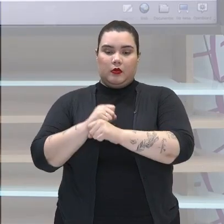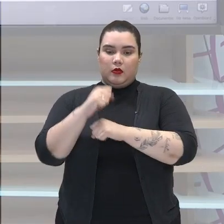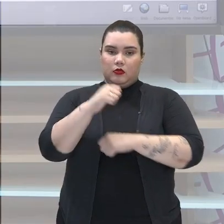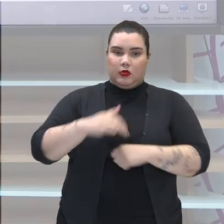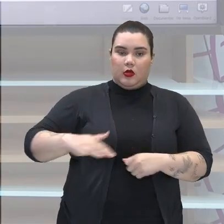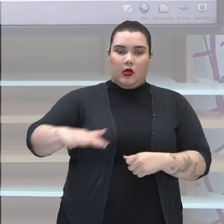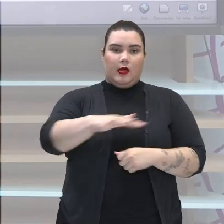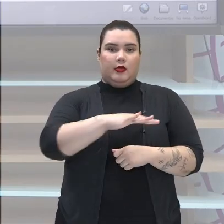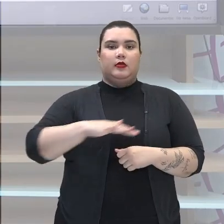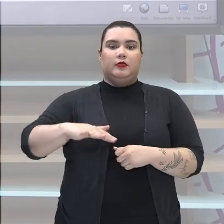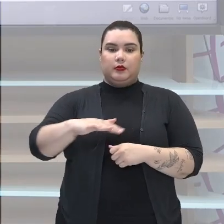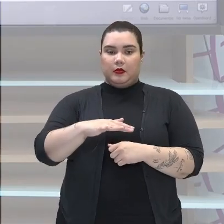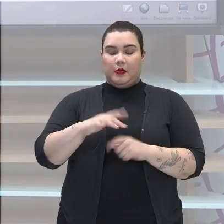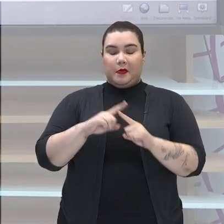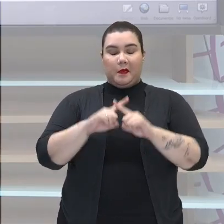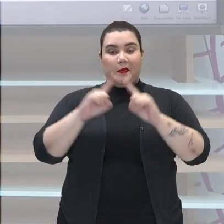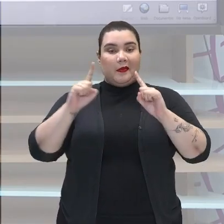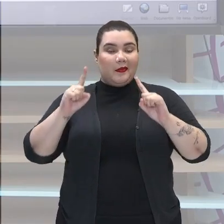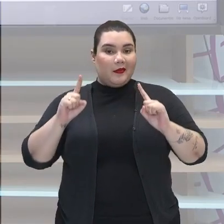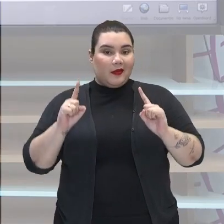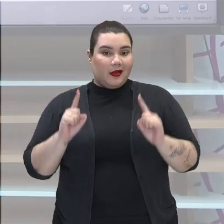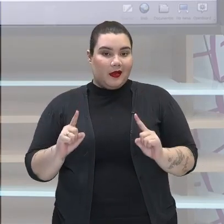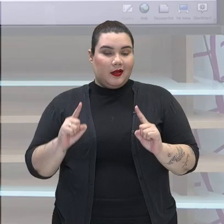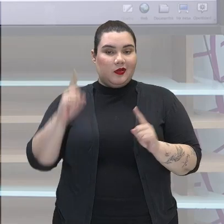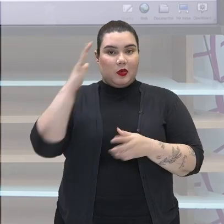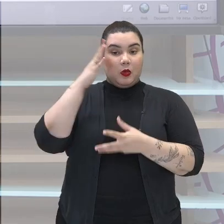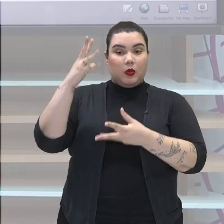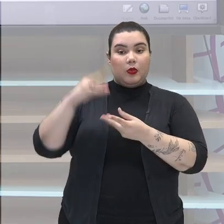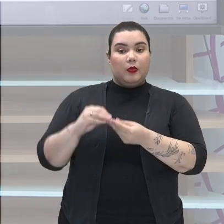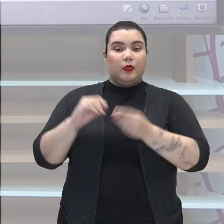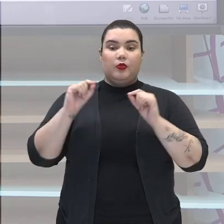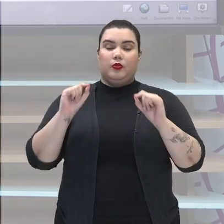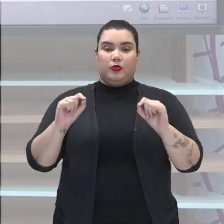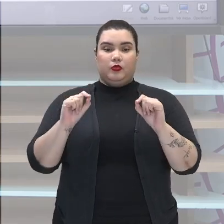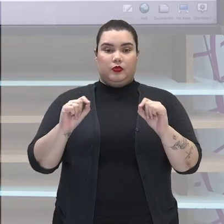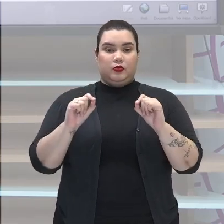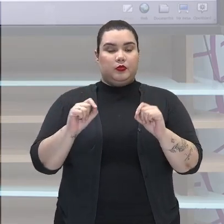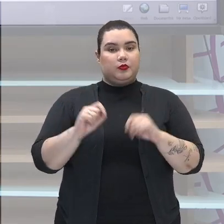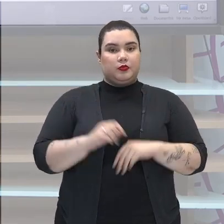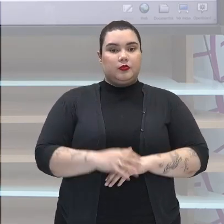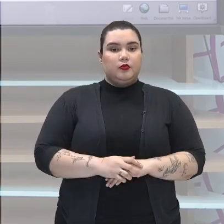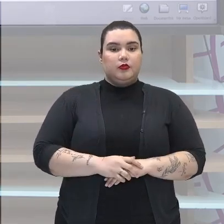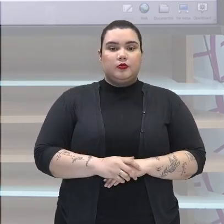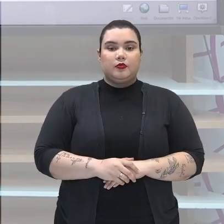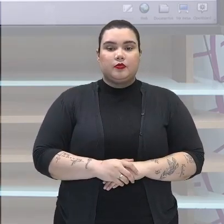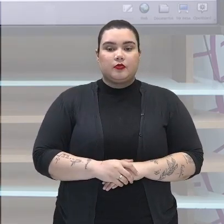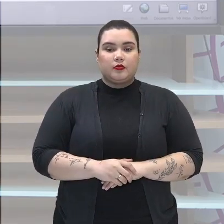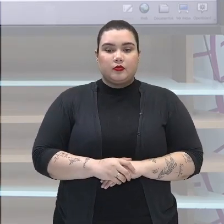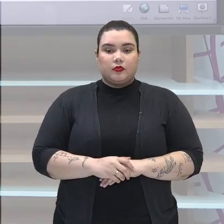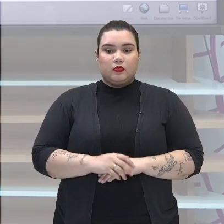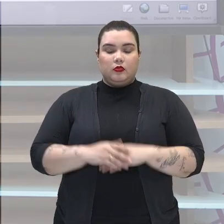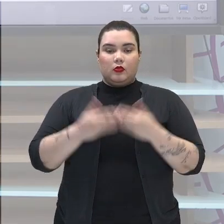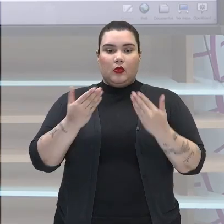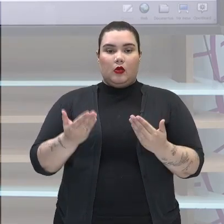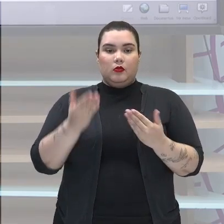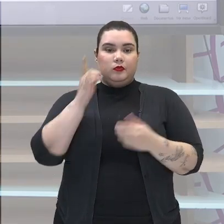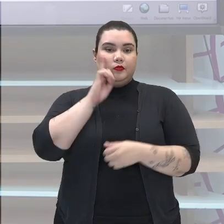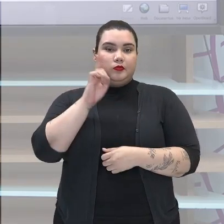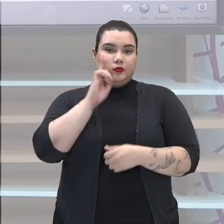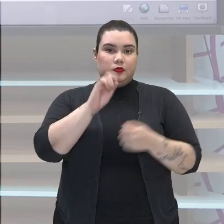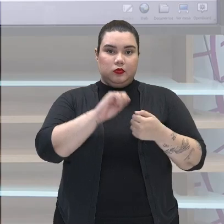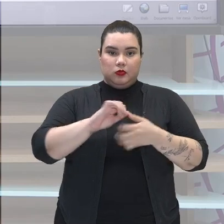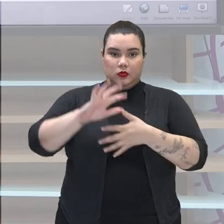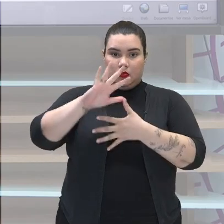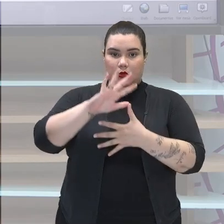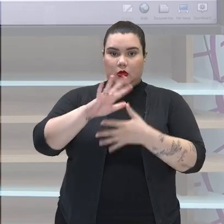continente. Mas, na verdade, entende-se o quê? É que os Estados Unidos da América queriam